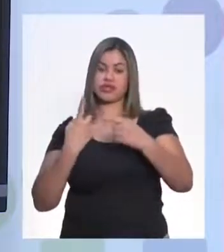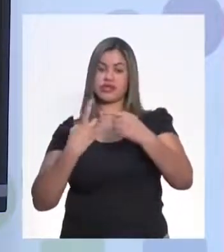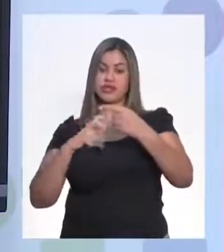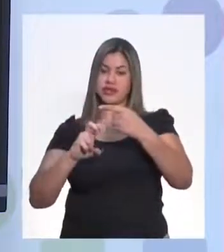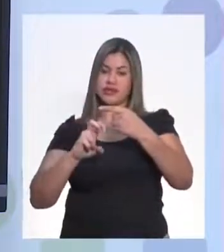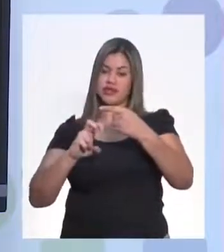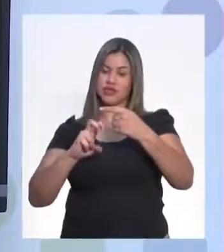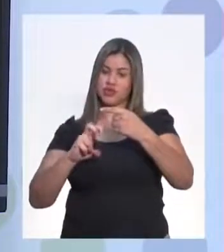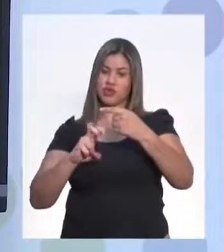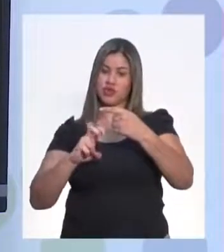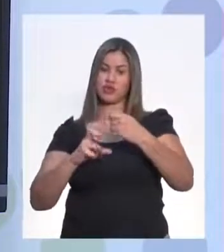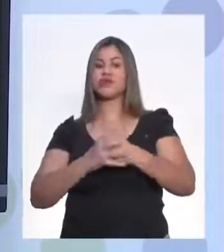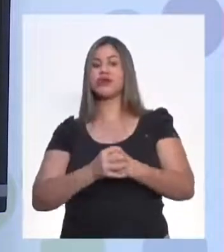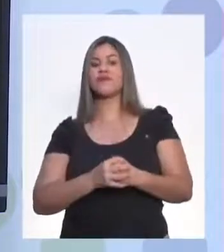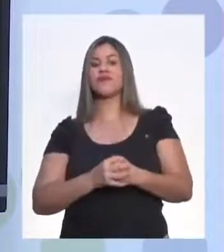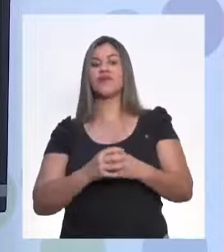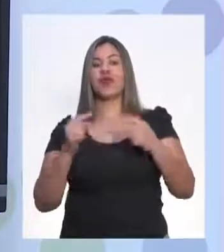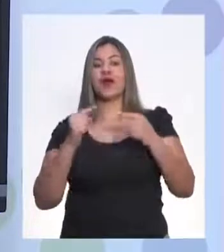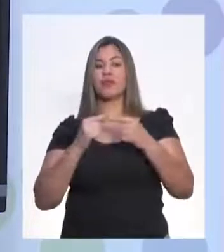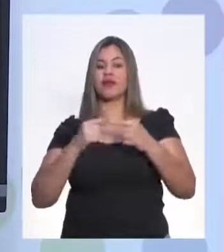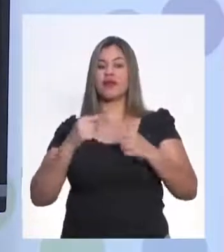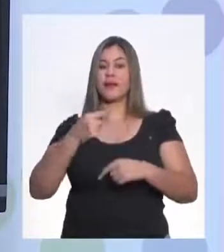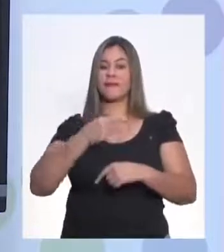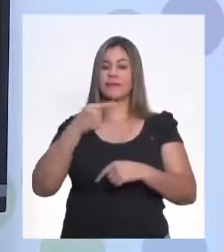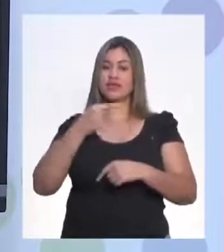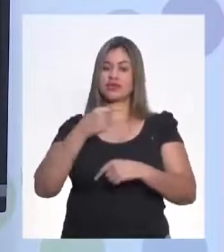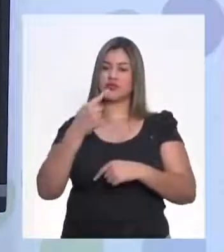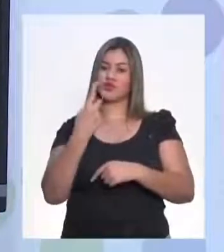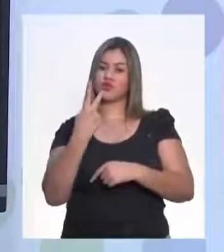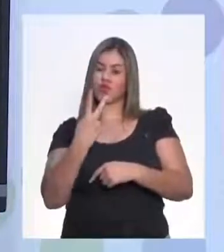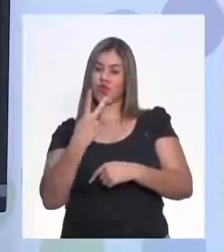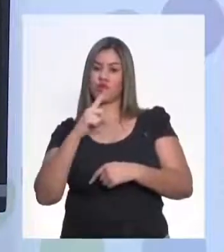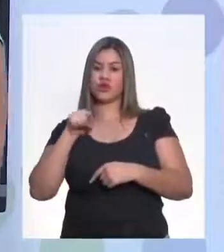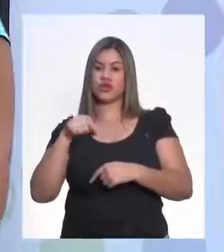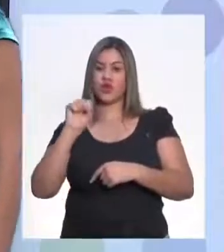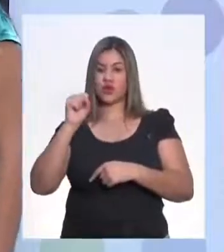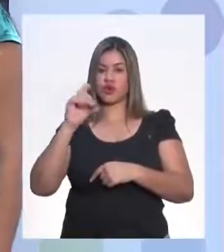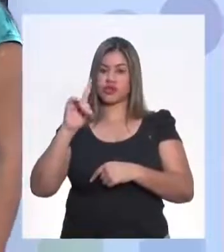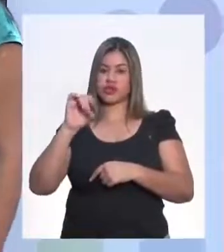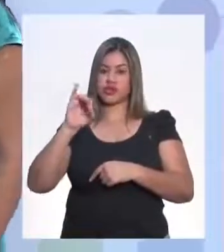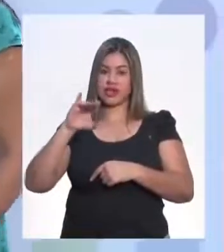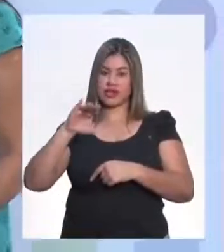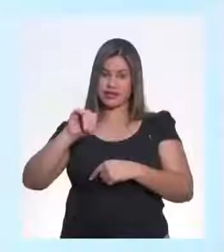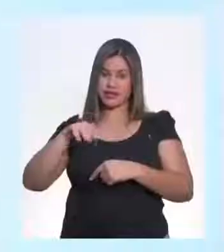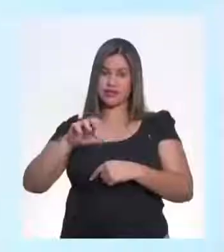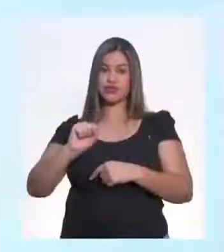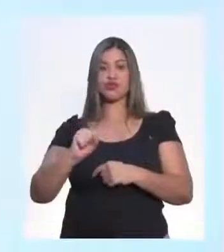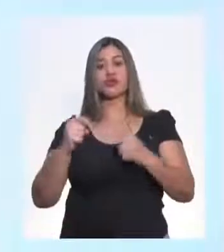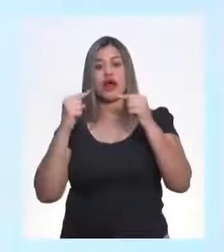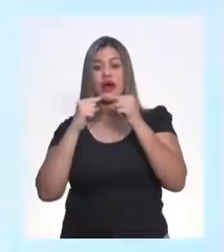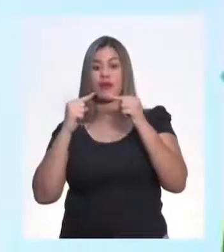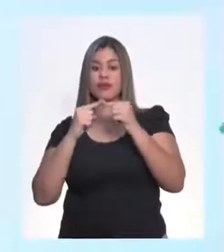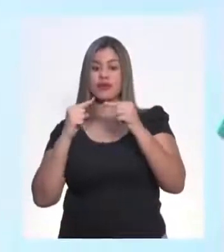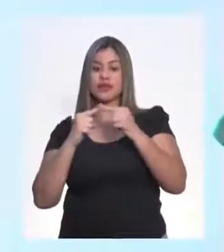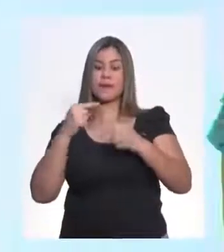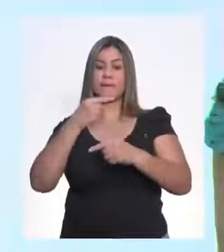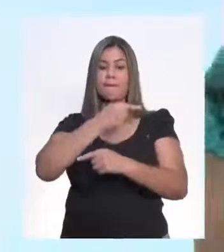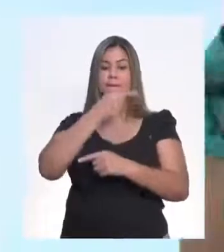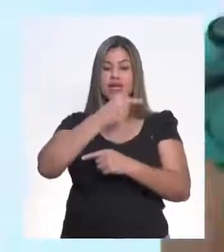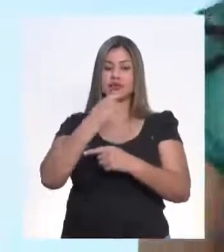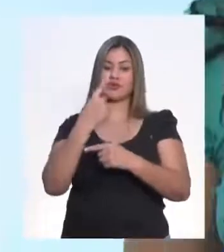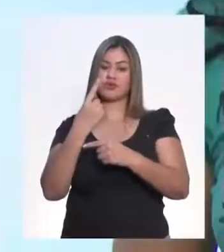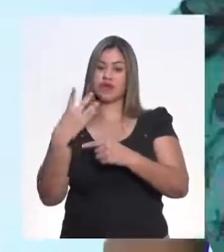quintos. Então, menos 2 inteiros e 8 décimos equivale à fração menos 14